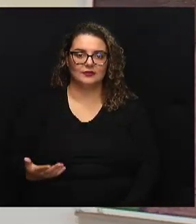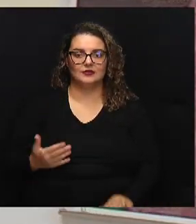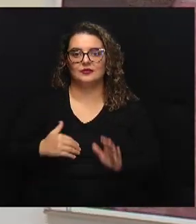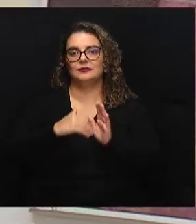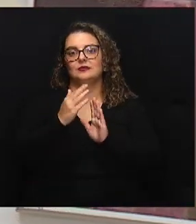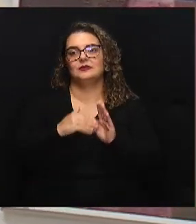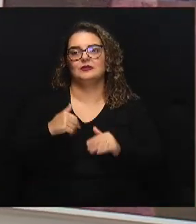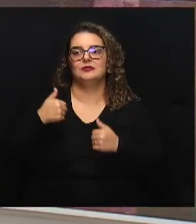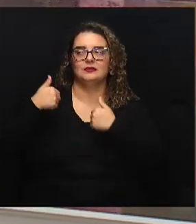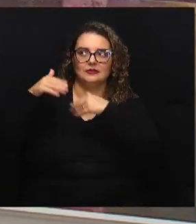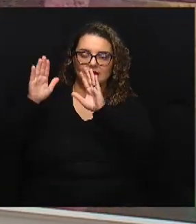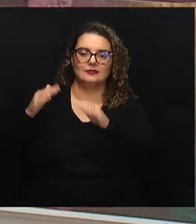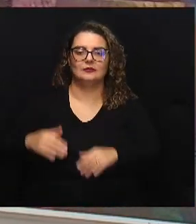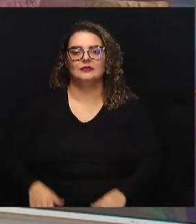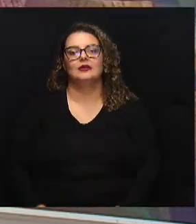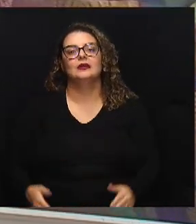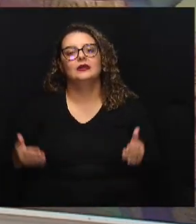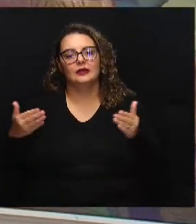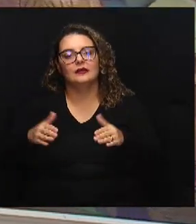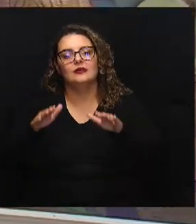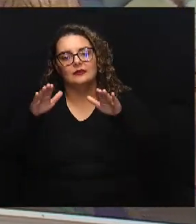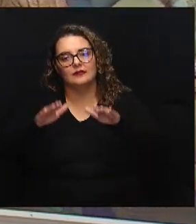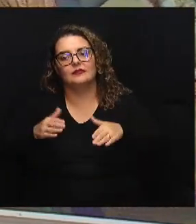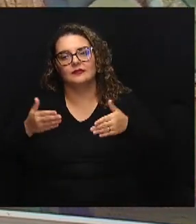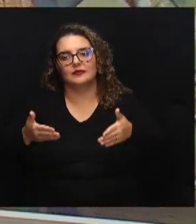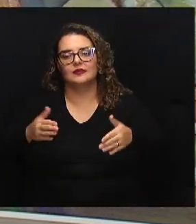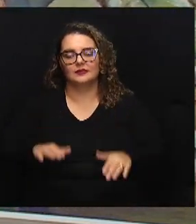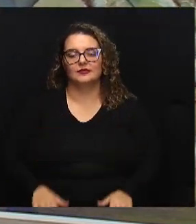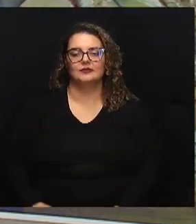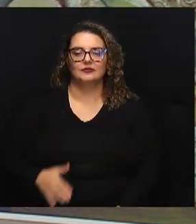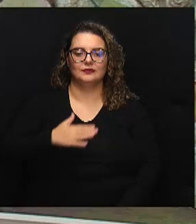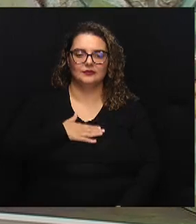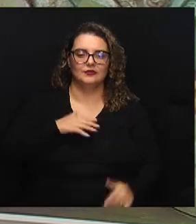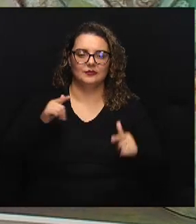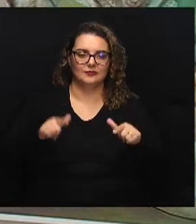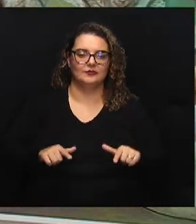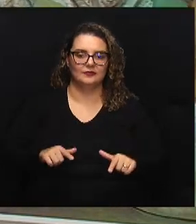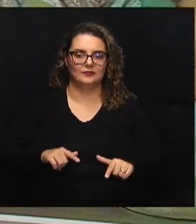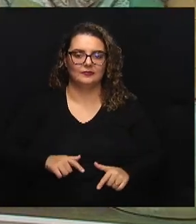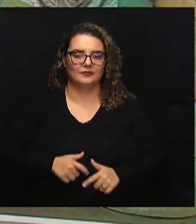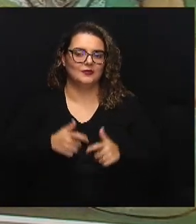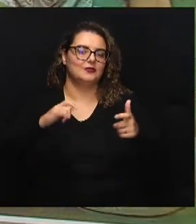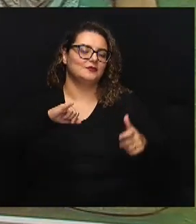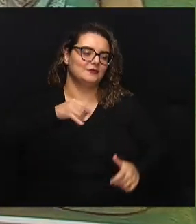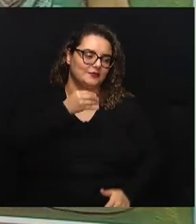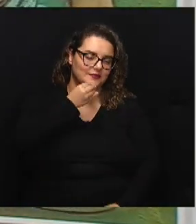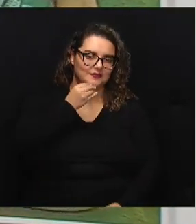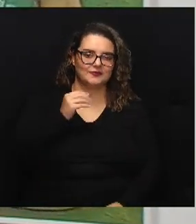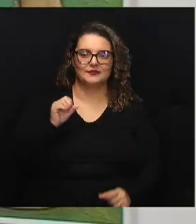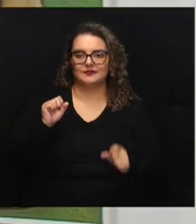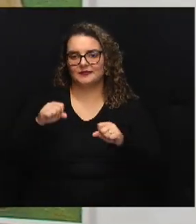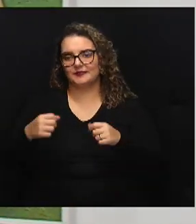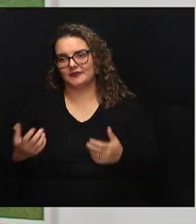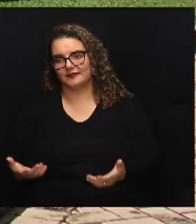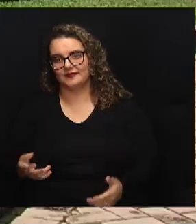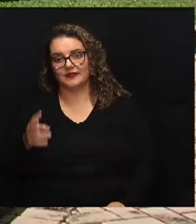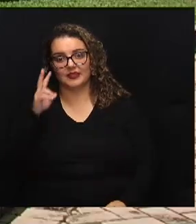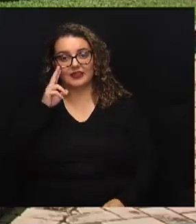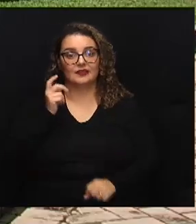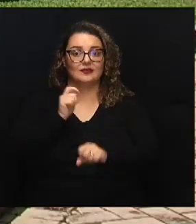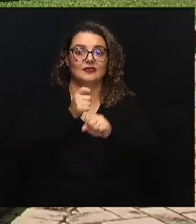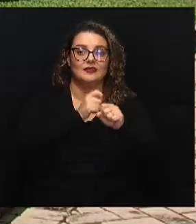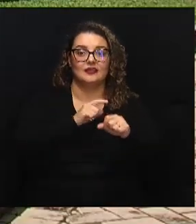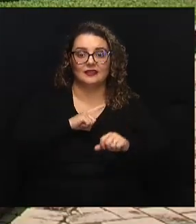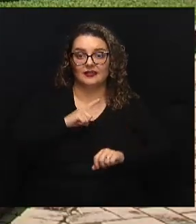fora. Então agora ela vai permanecer aqui no meu espaço. Uma super oportunidade, né? E também dá para ver esculturas, você tem